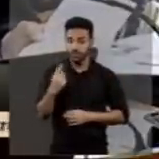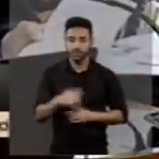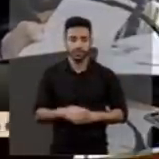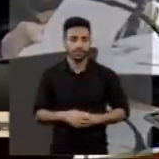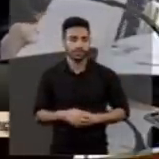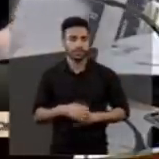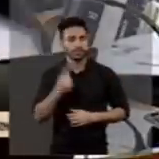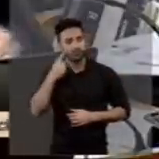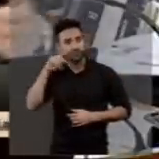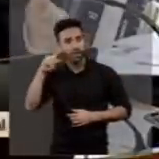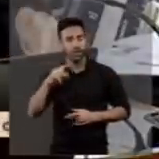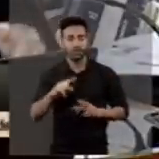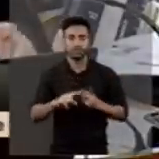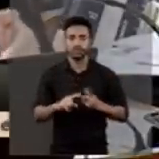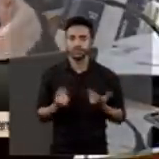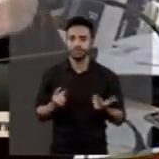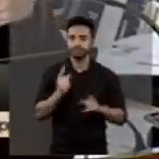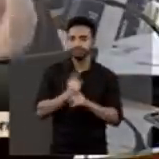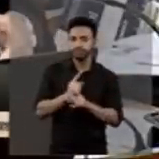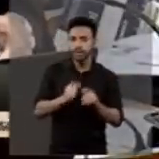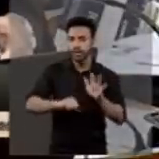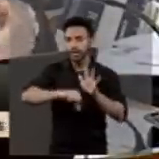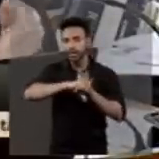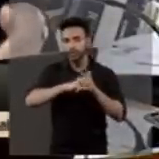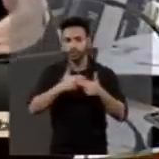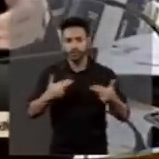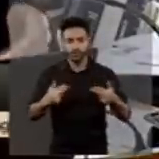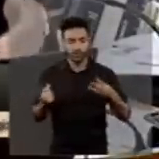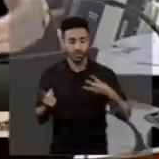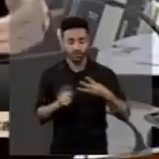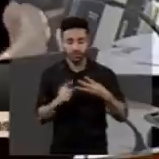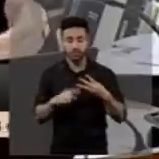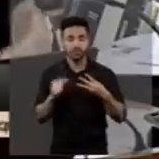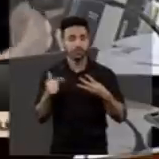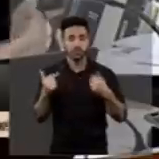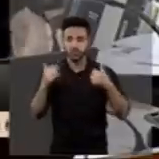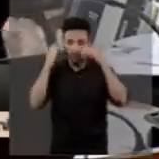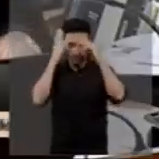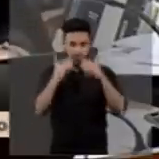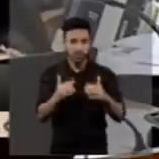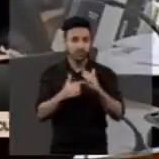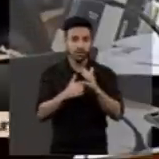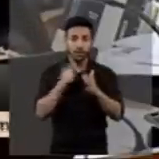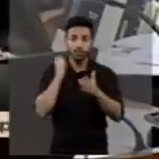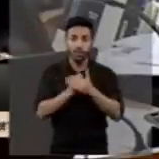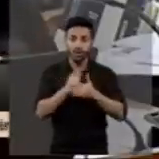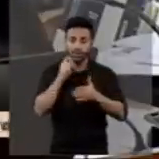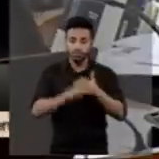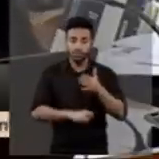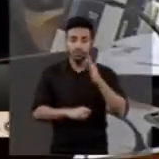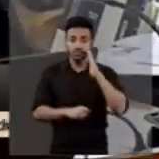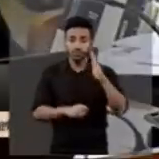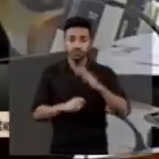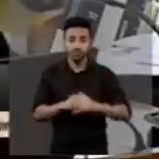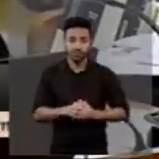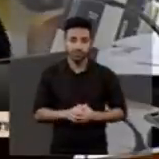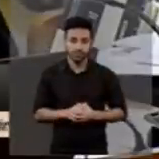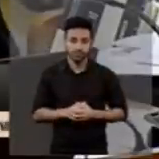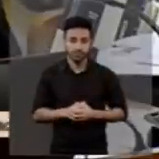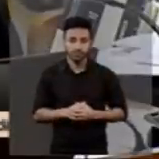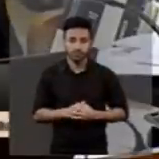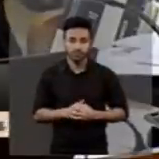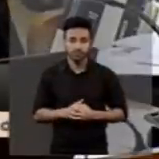conluio, fraude e crimes, e essa terceira, não cumprimento de obrigação tributária principal ou